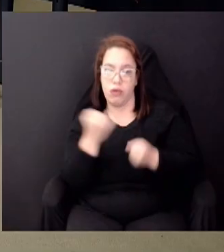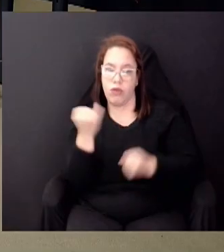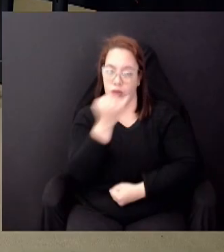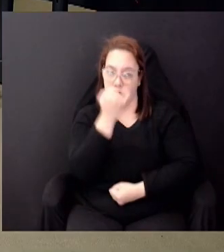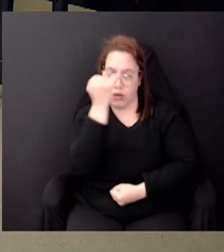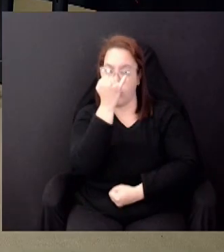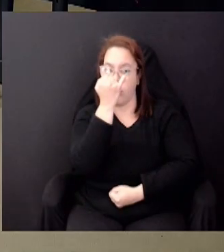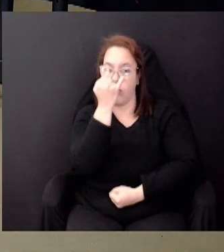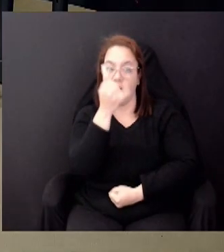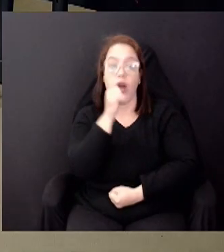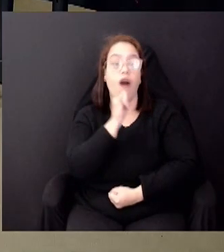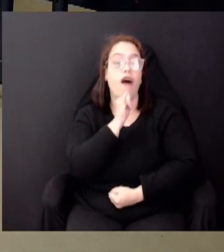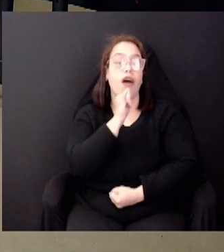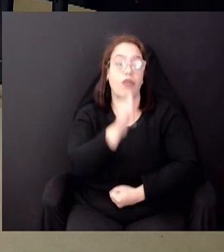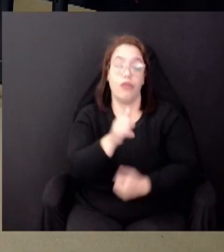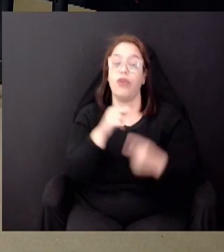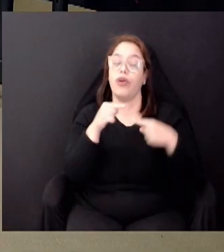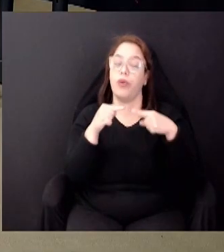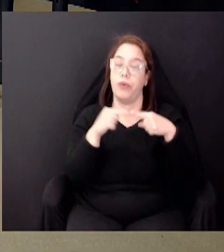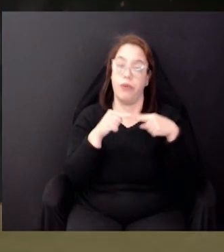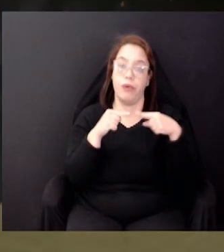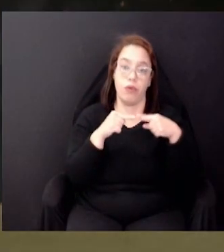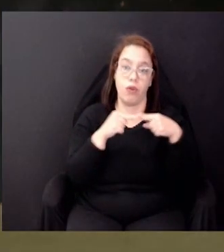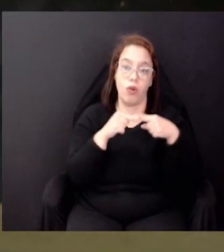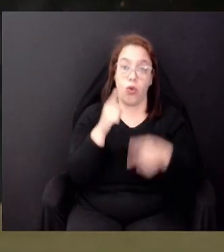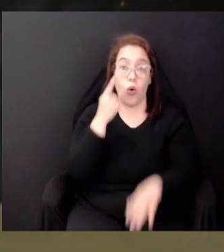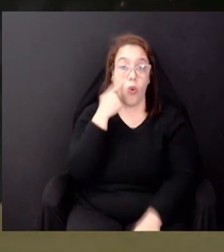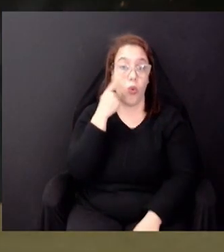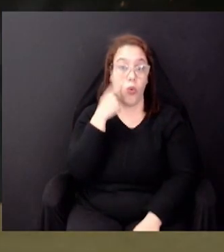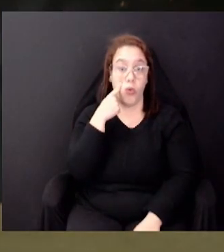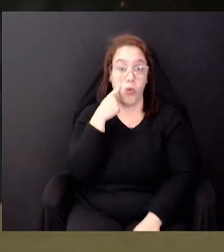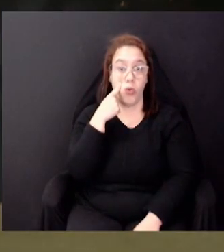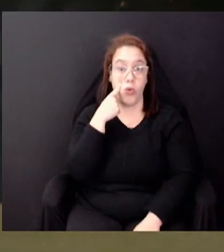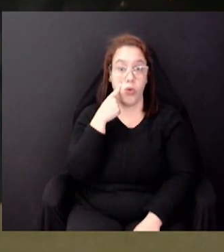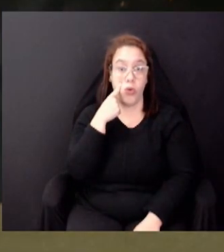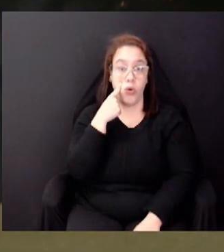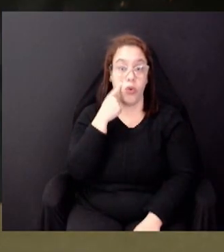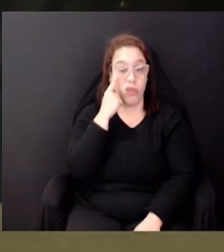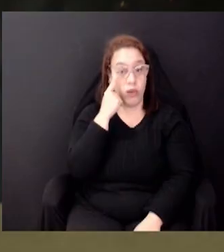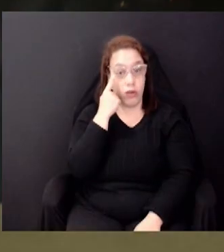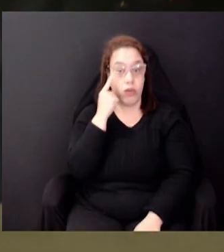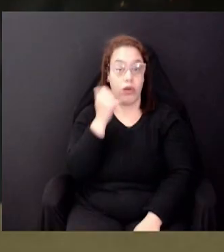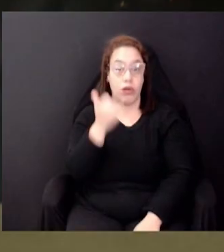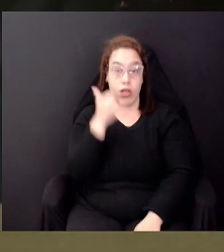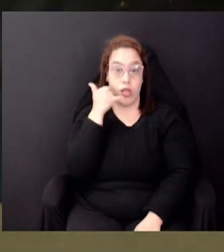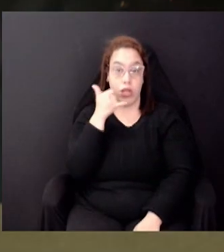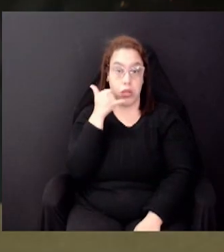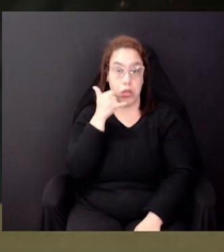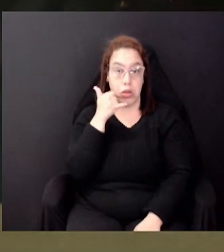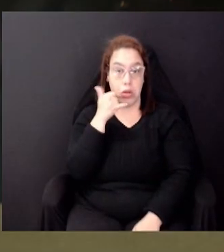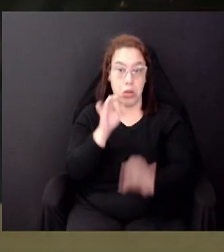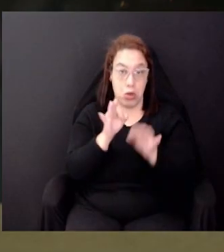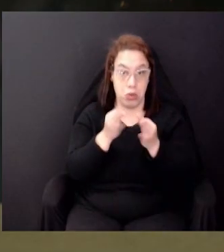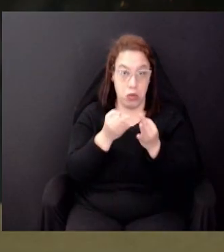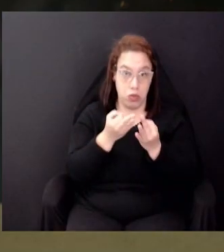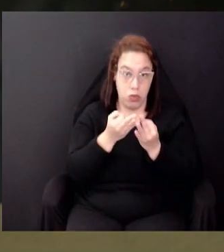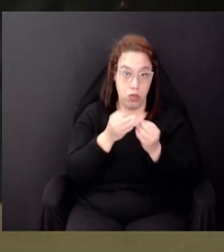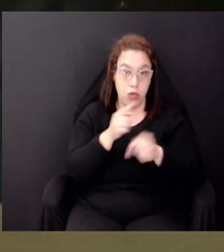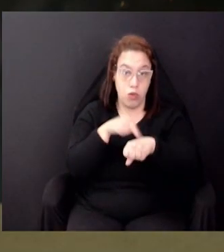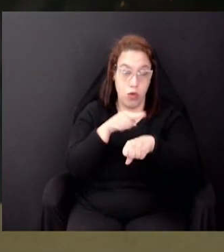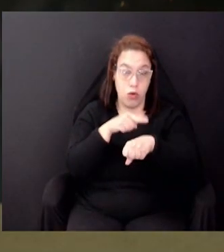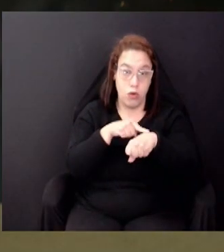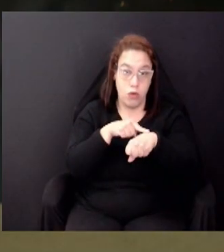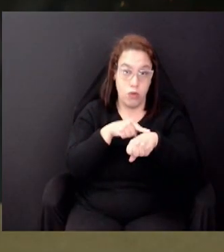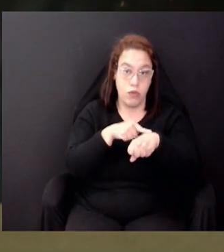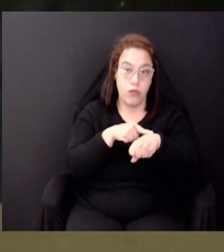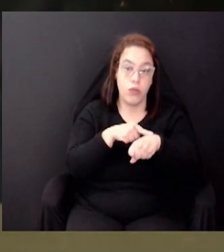avisar e combinar e falar para as pessoas, olha, eu vou ficar nessa de telefone aí simples por um tempo, e avisa também